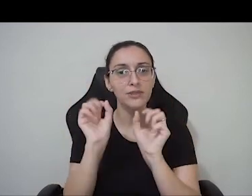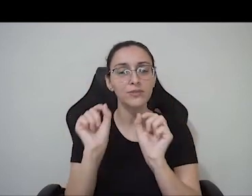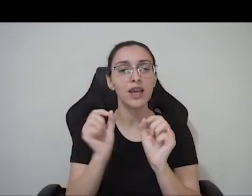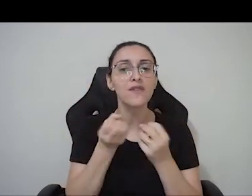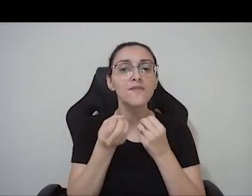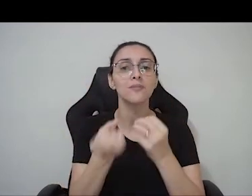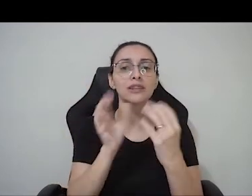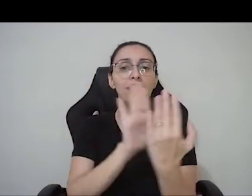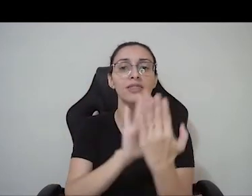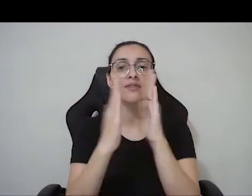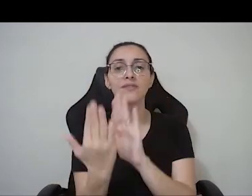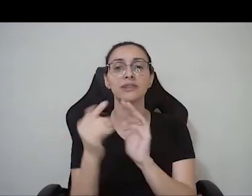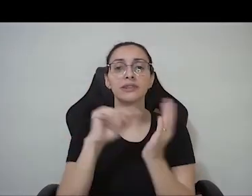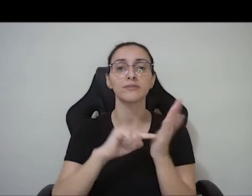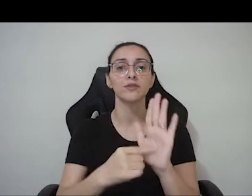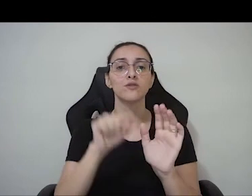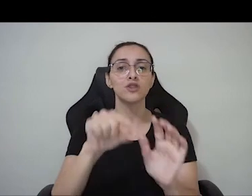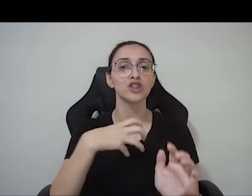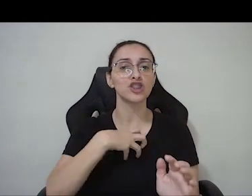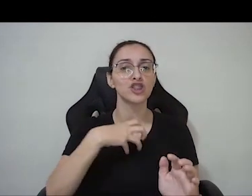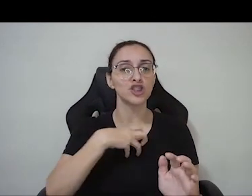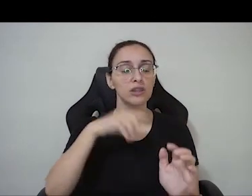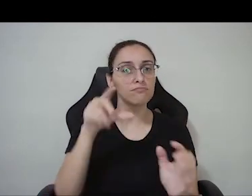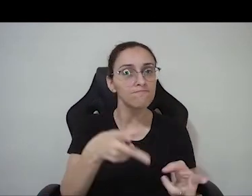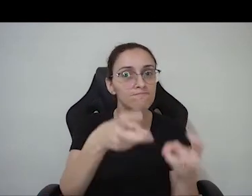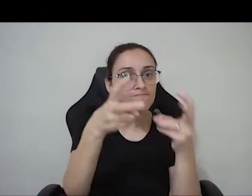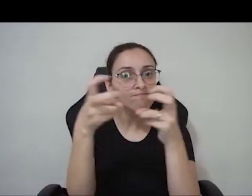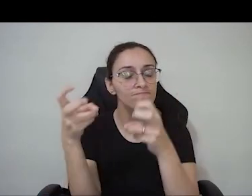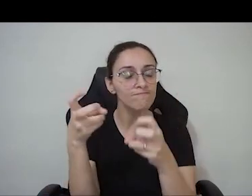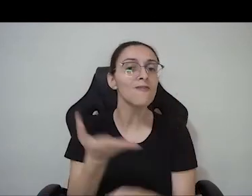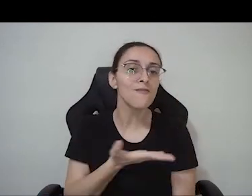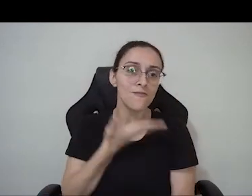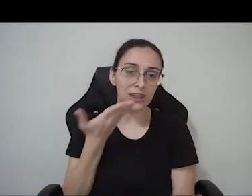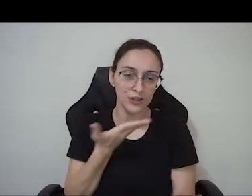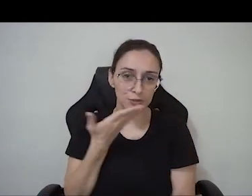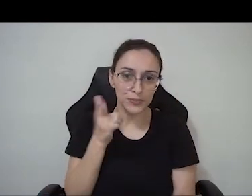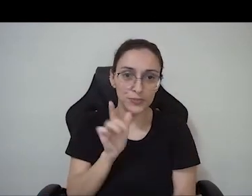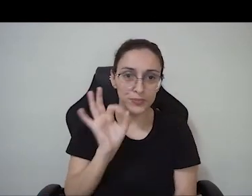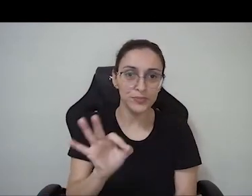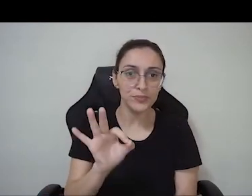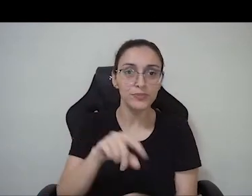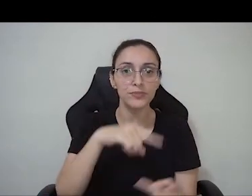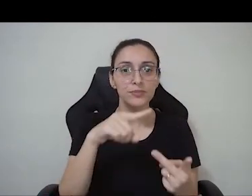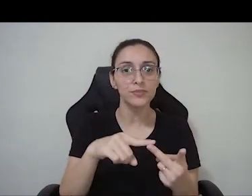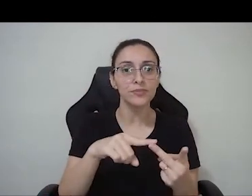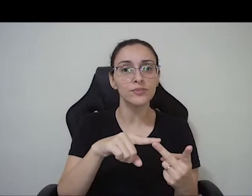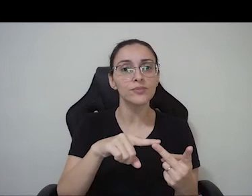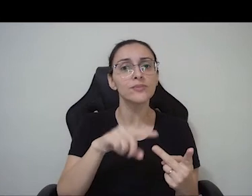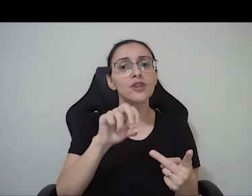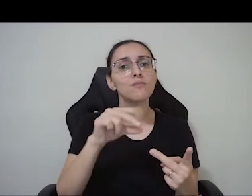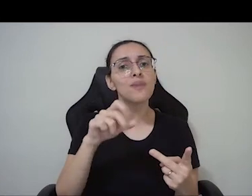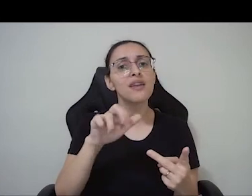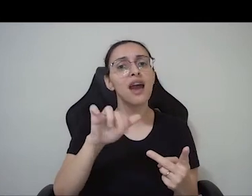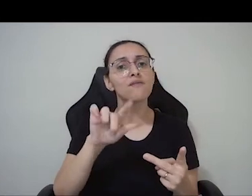As informações em interface, elas são apresentadas de uma forma que ela possa ser facilmente percebida. Operável.